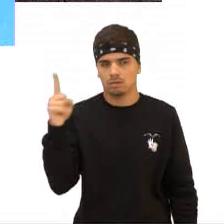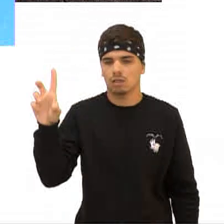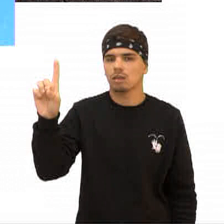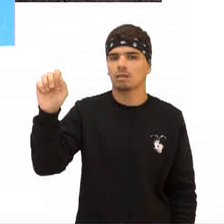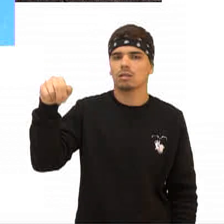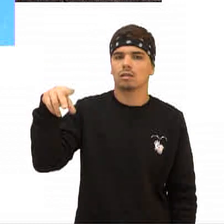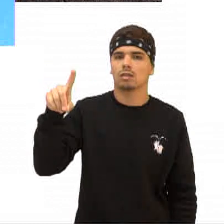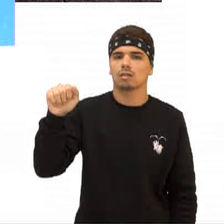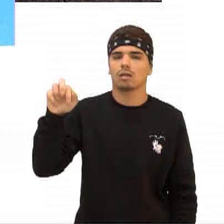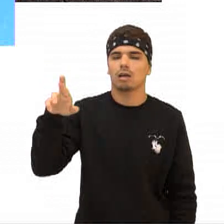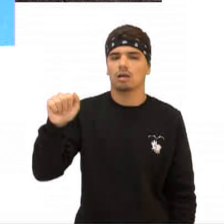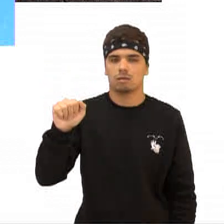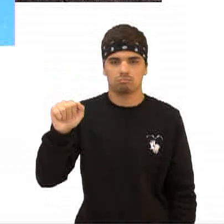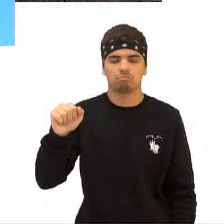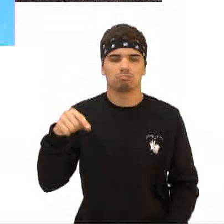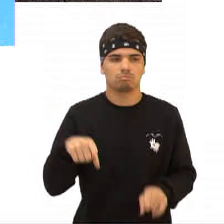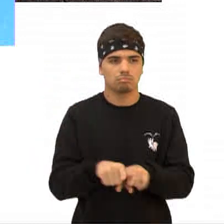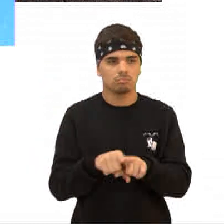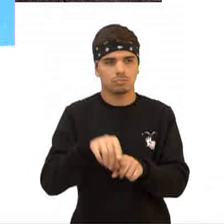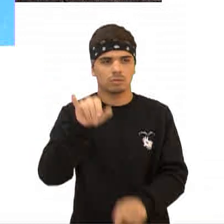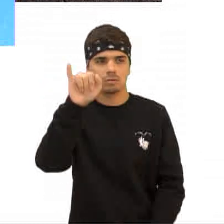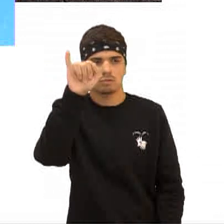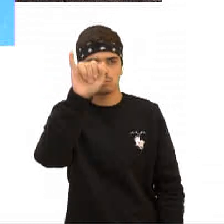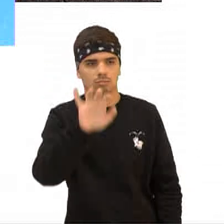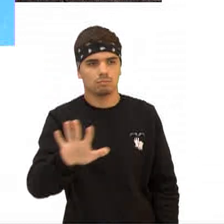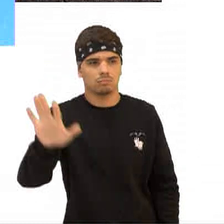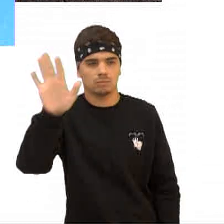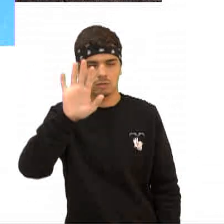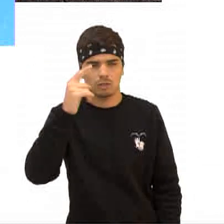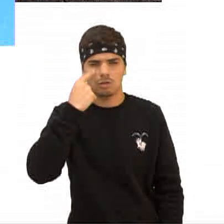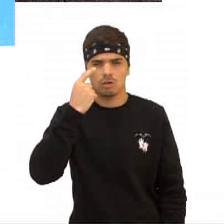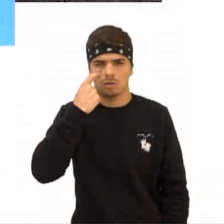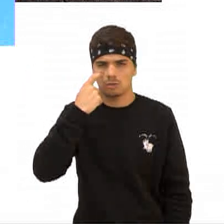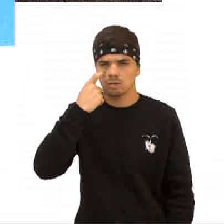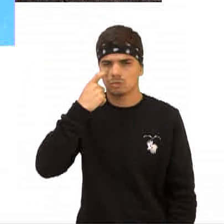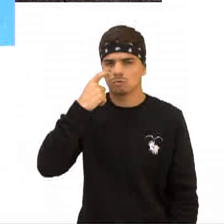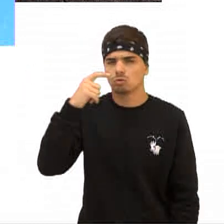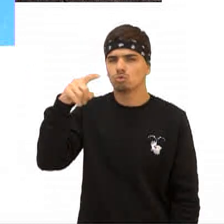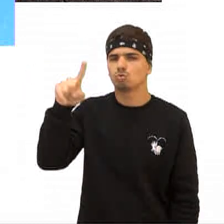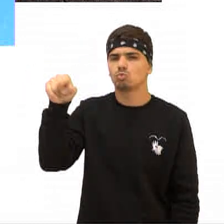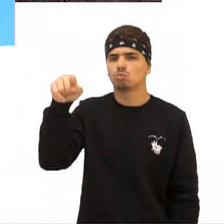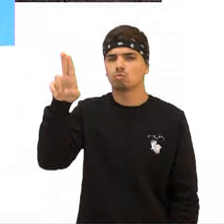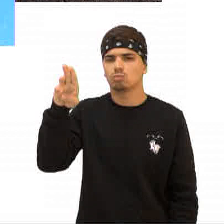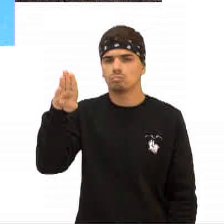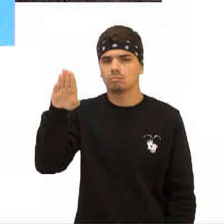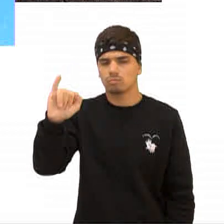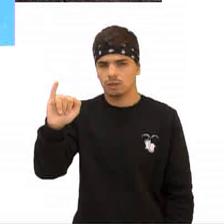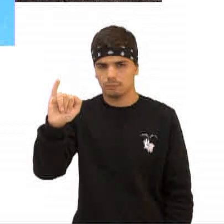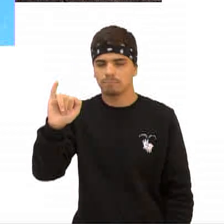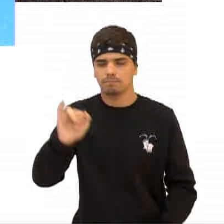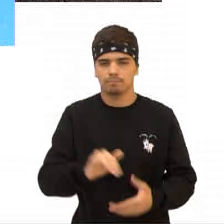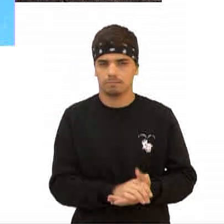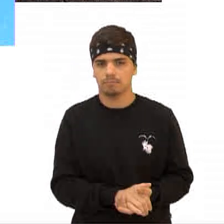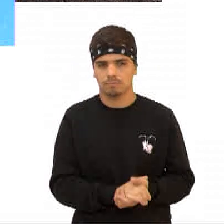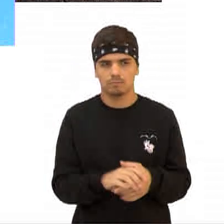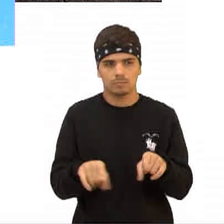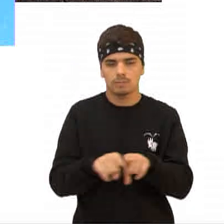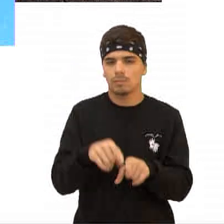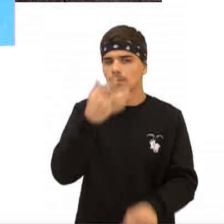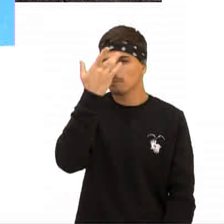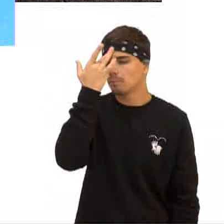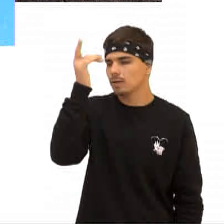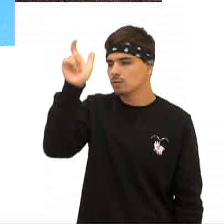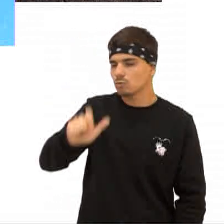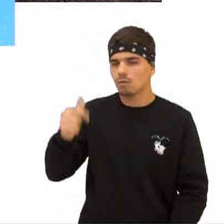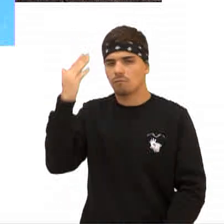ouviu falar sobre ela. A imagem de Zumbi dos Palmares. Pessoas famosas também que contribuíram muito para a